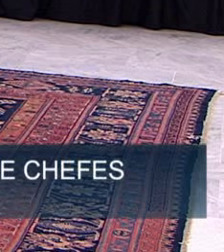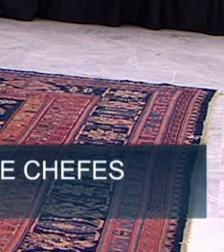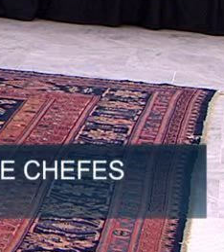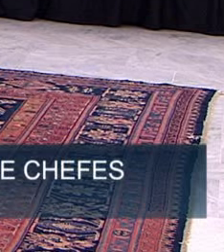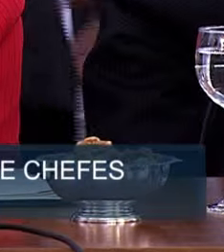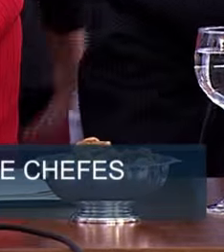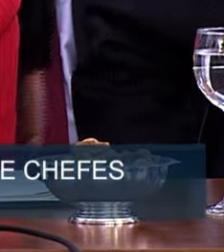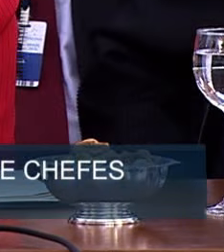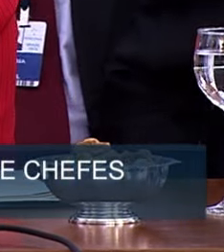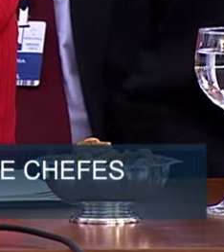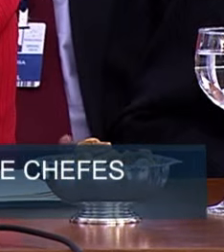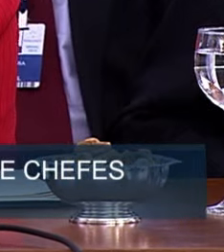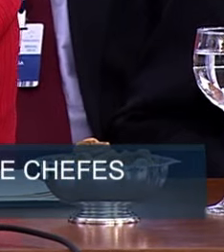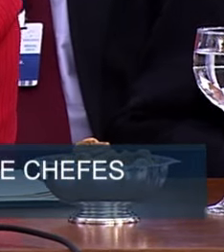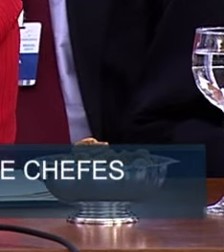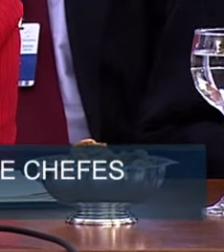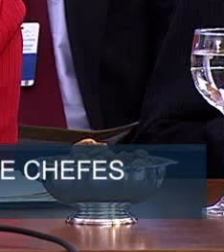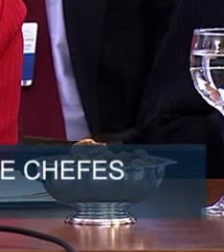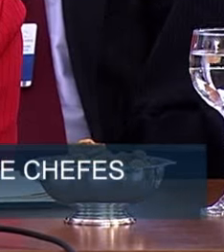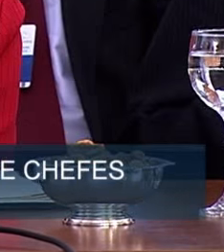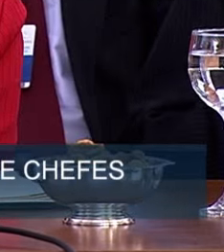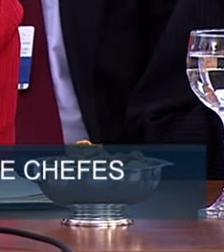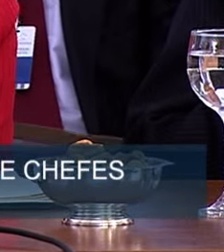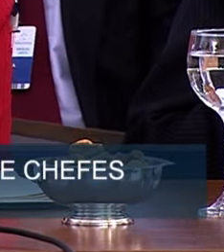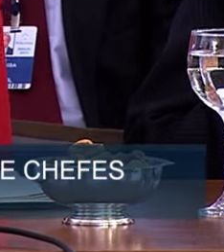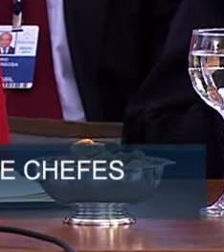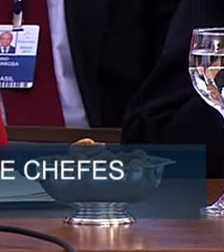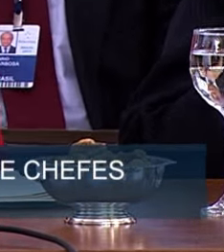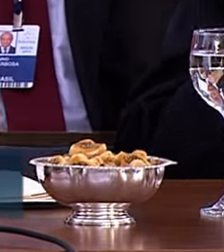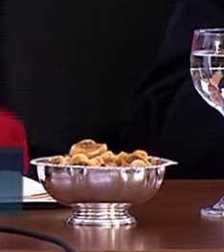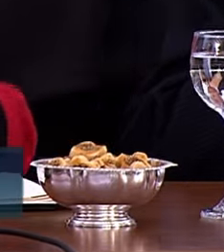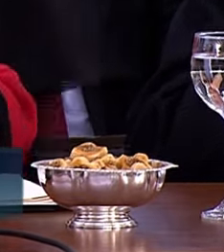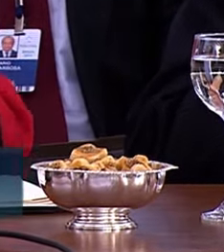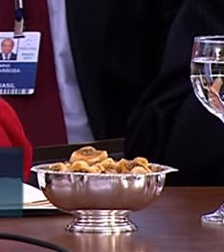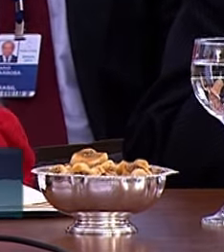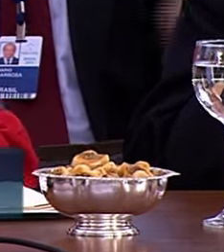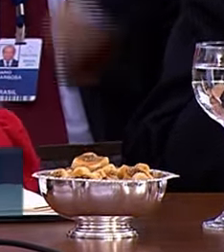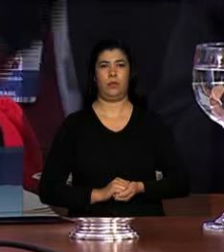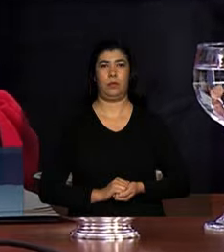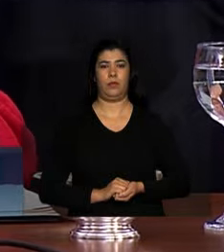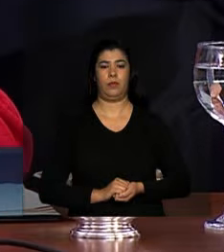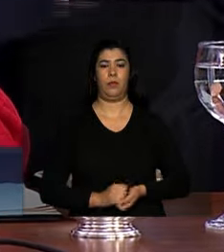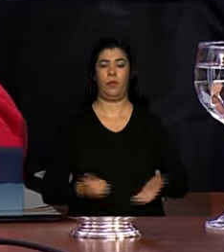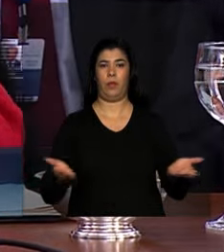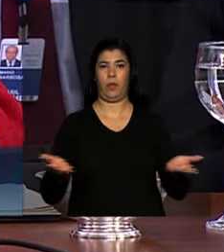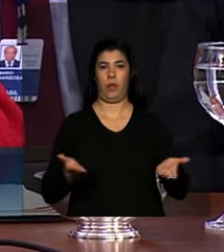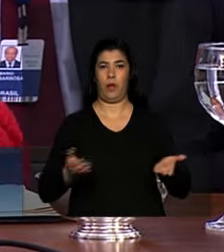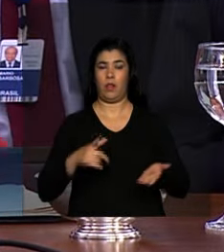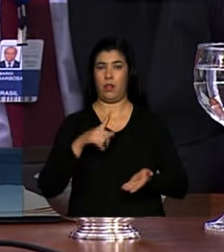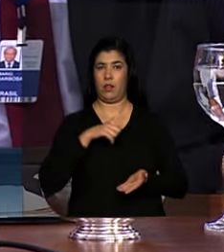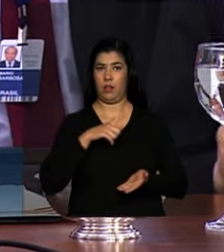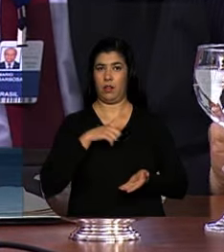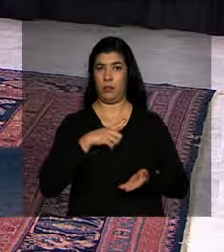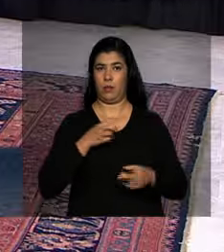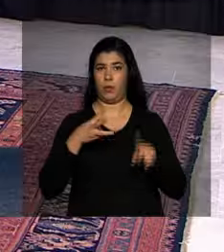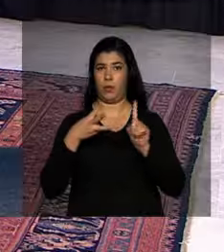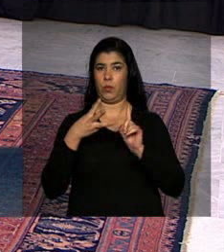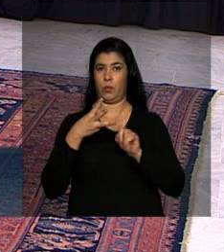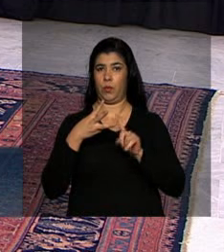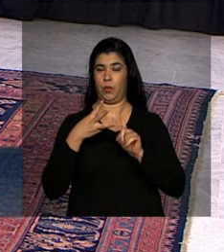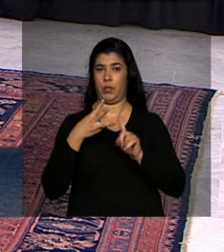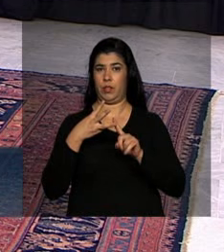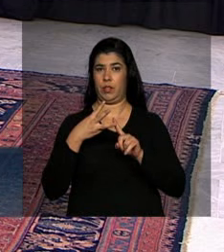Passarei agora para o terceiro item da agenda. Nesse terceiro item,